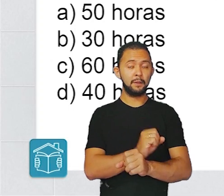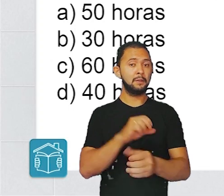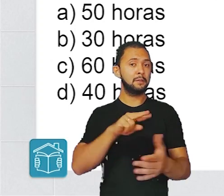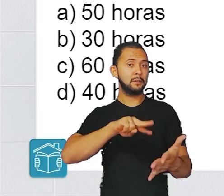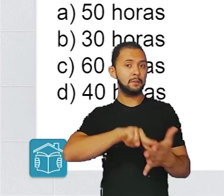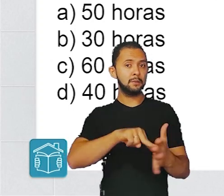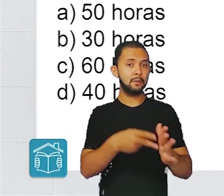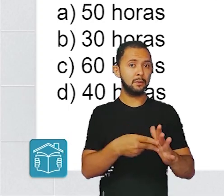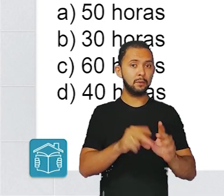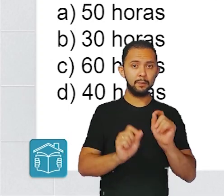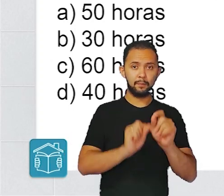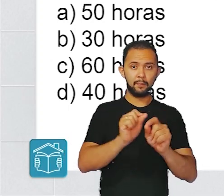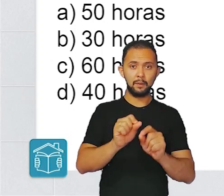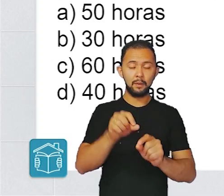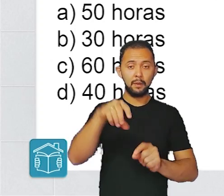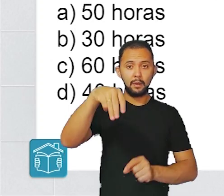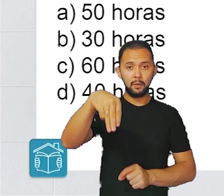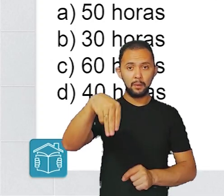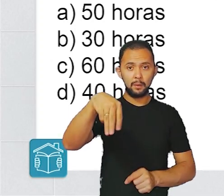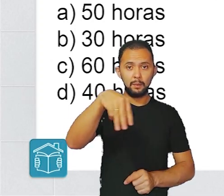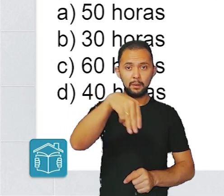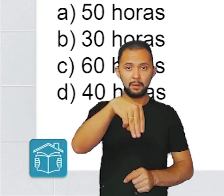significa o quê? Que o MMC